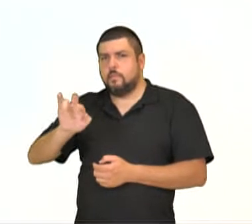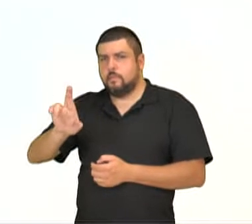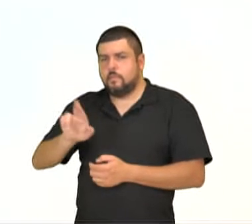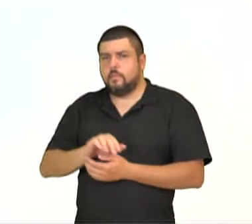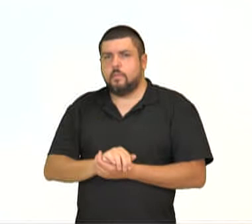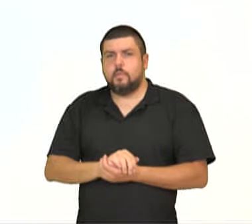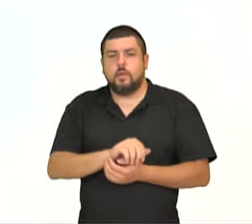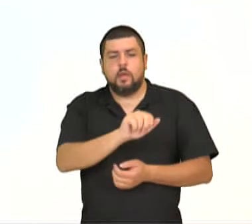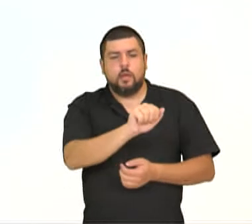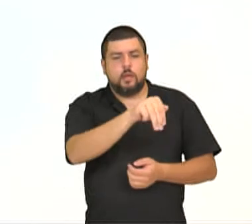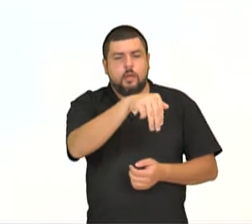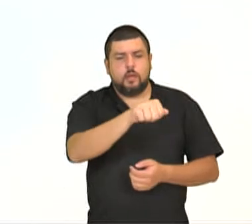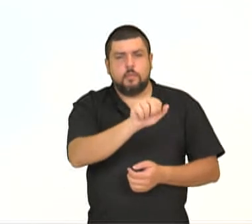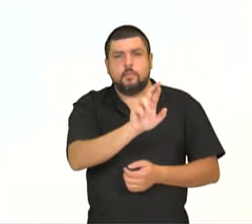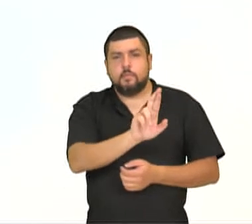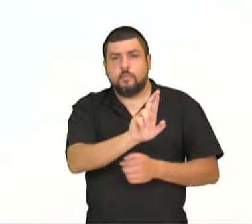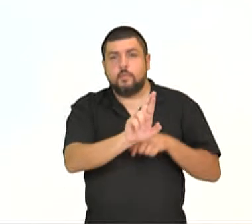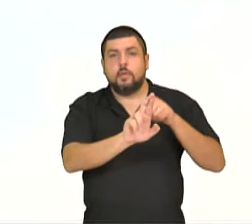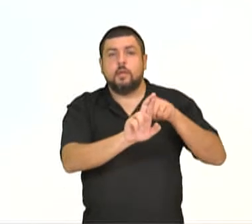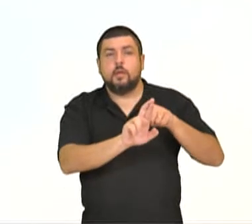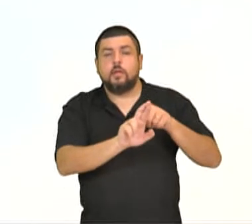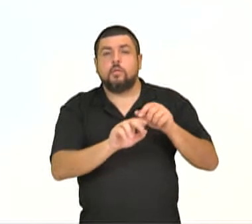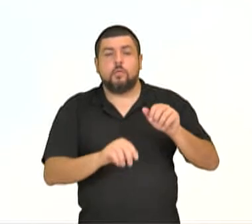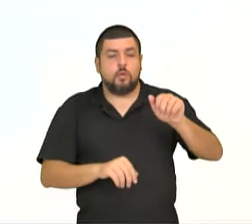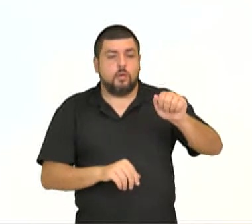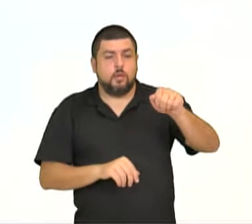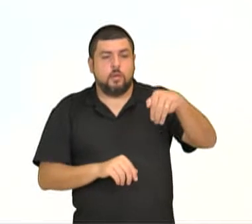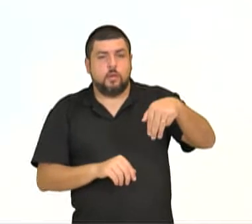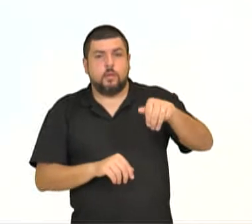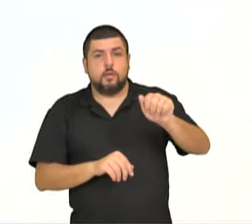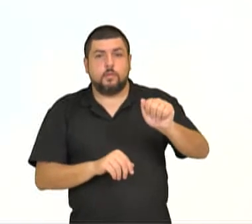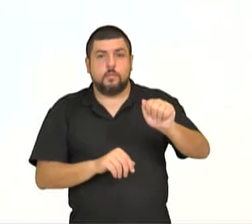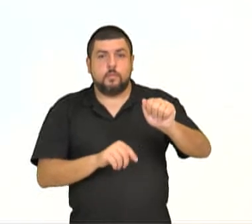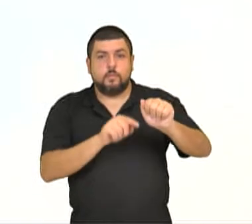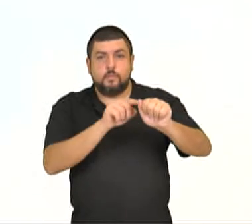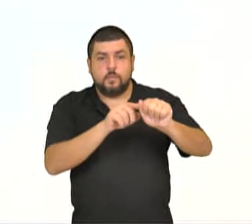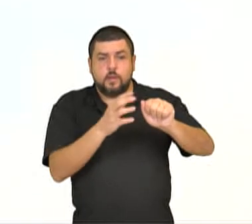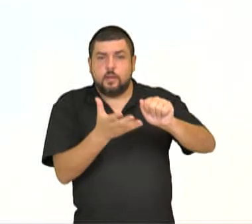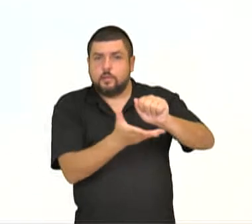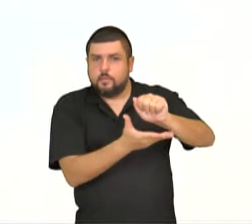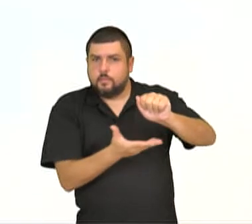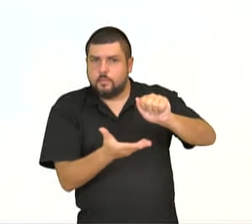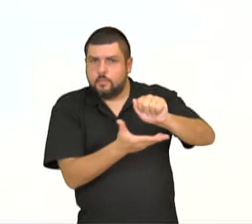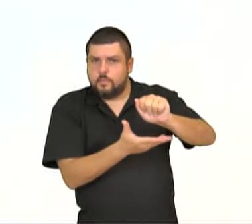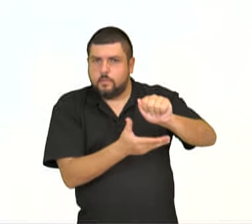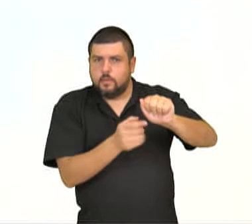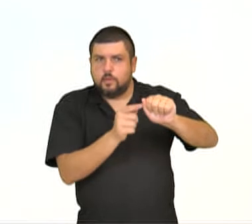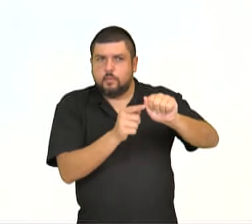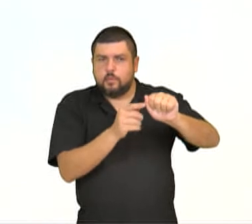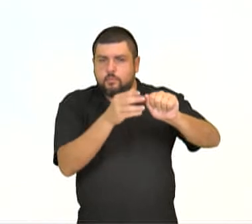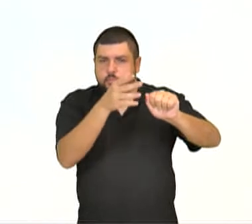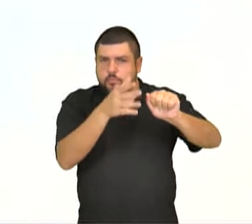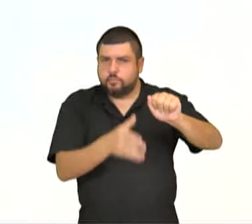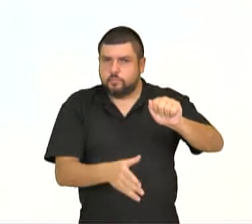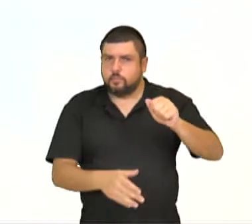vai ficar, a raiz não muda, olhem. Amar, ama tu, ama vos, ame